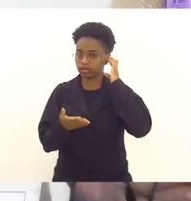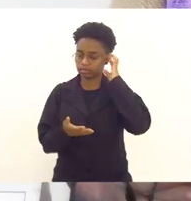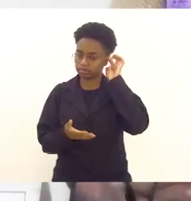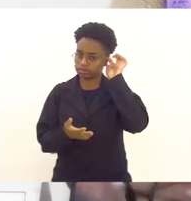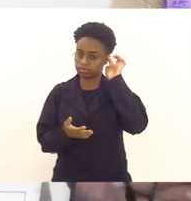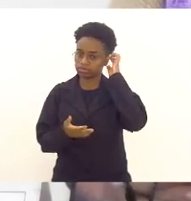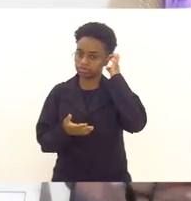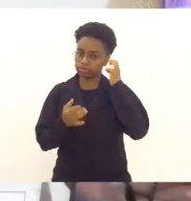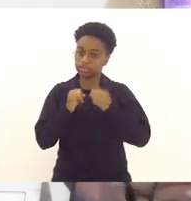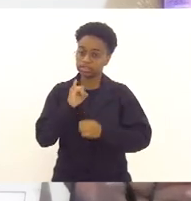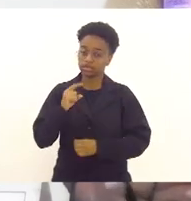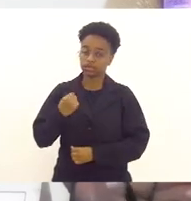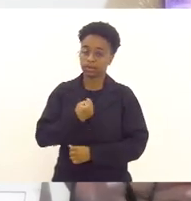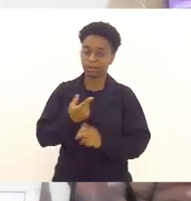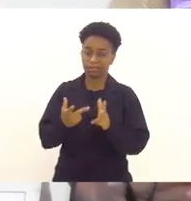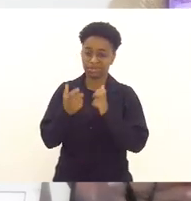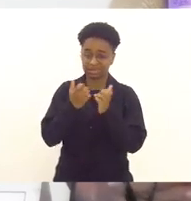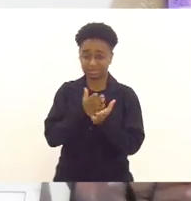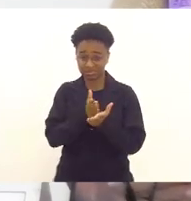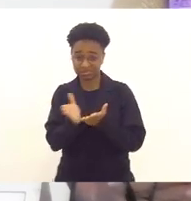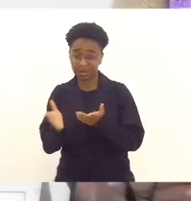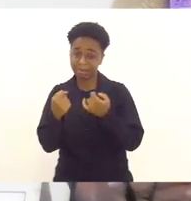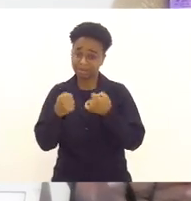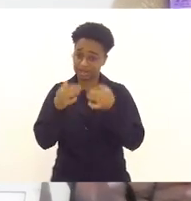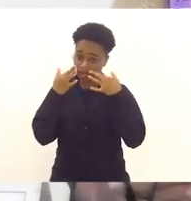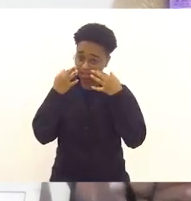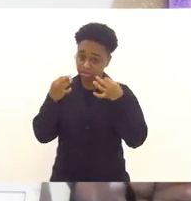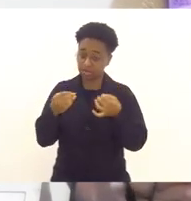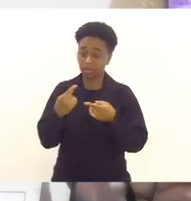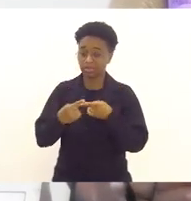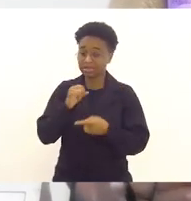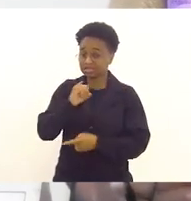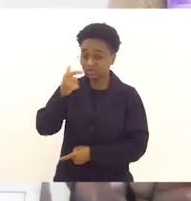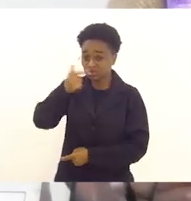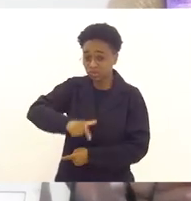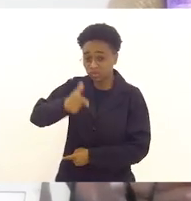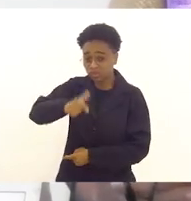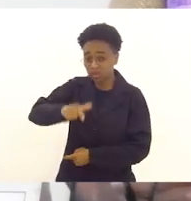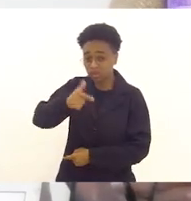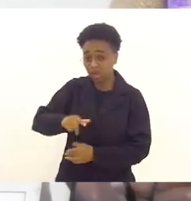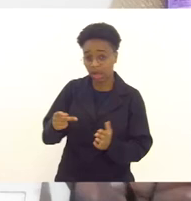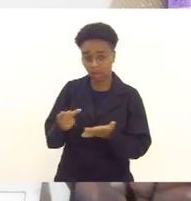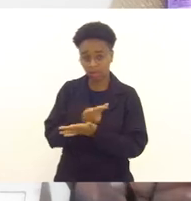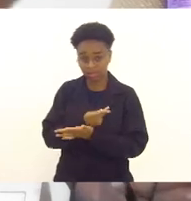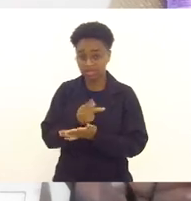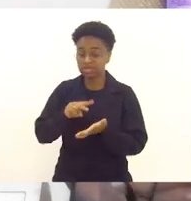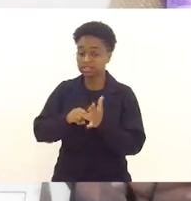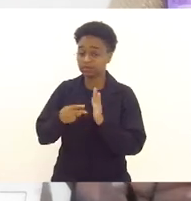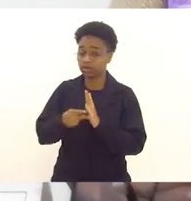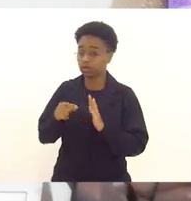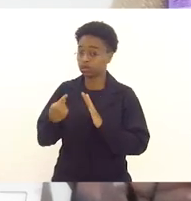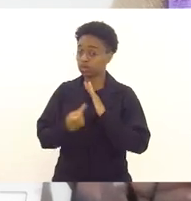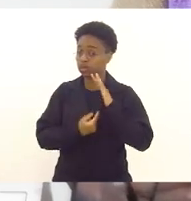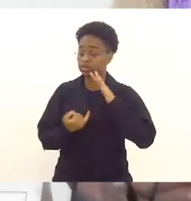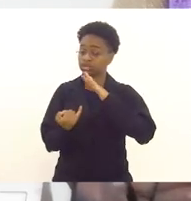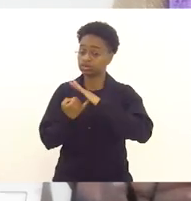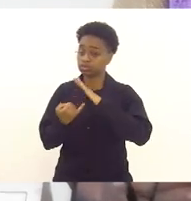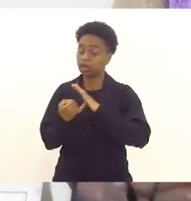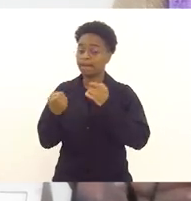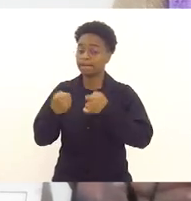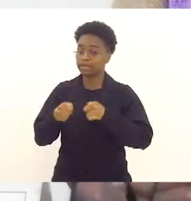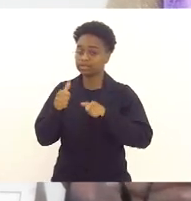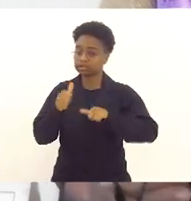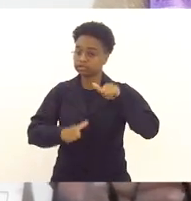a gente vê esses desvios a gente tem que ficar atento Porque quanto mais ele se repete quer dizer que alguma coisa na nossa instituição a gente tem que precisa fazer um